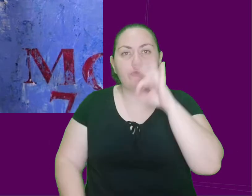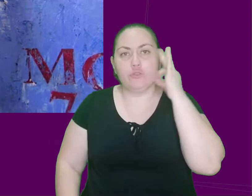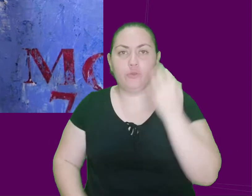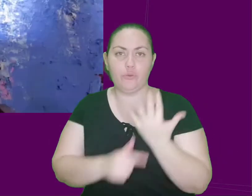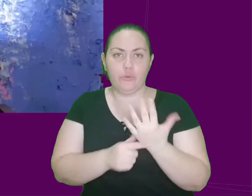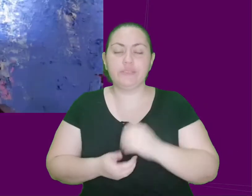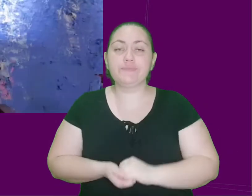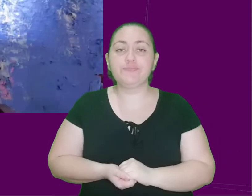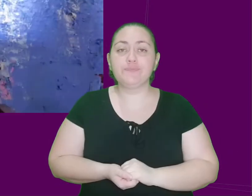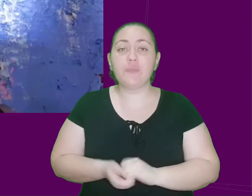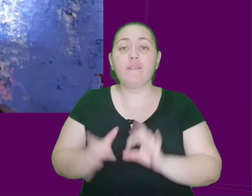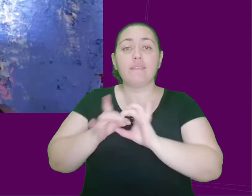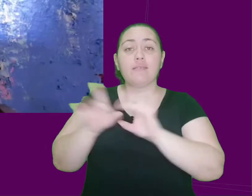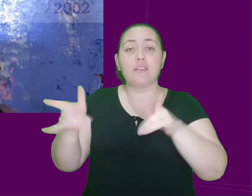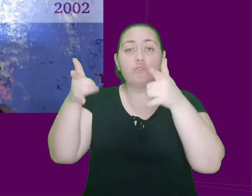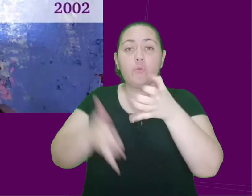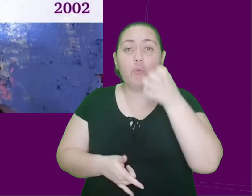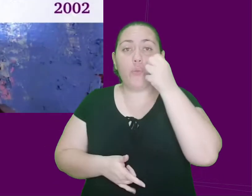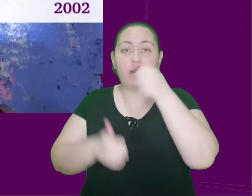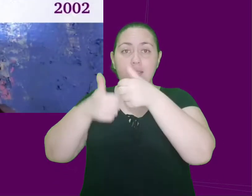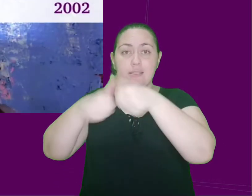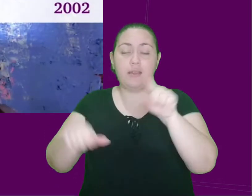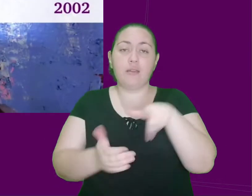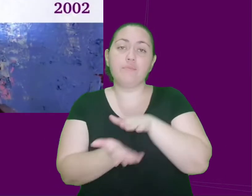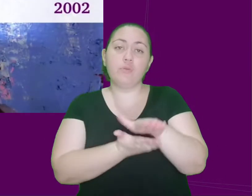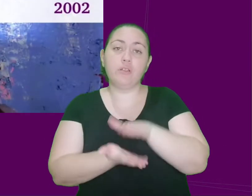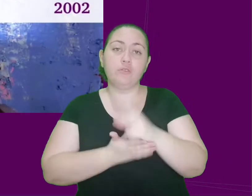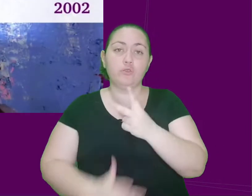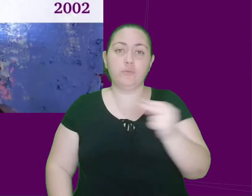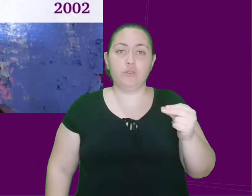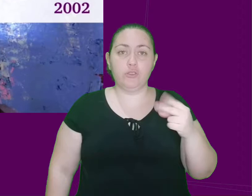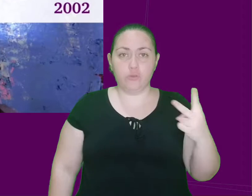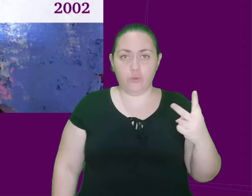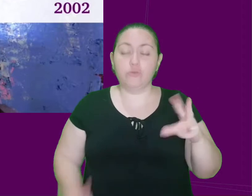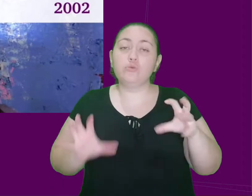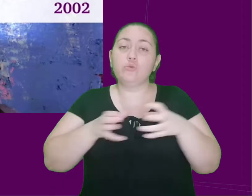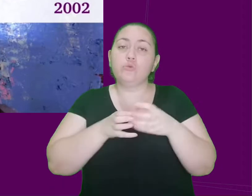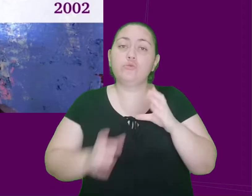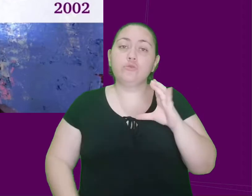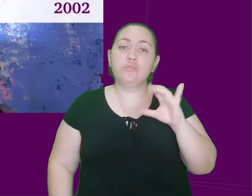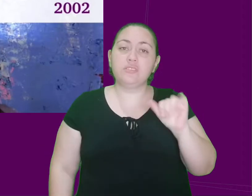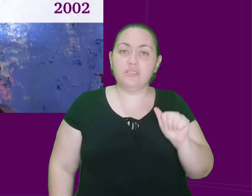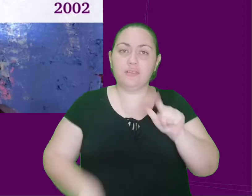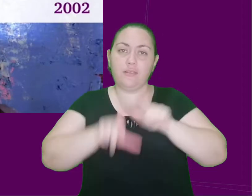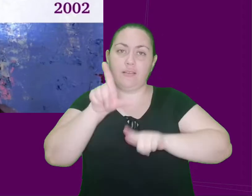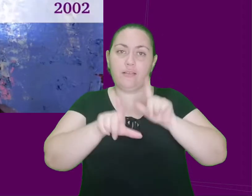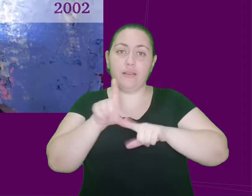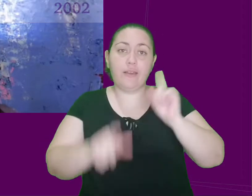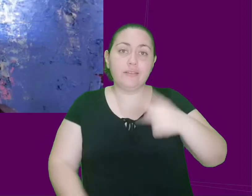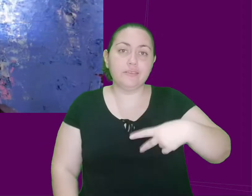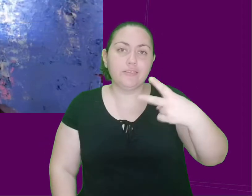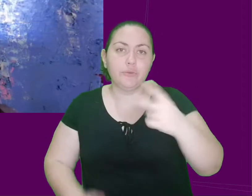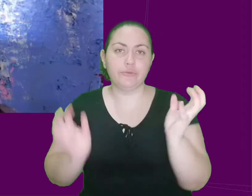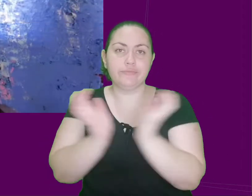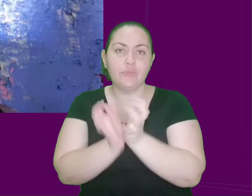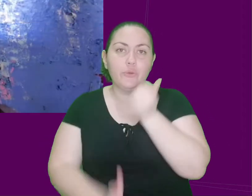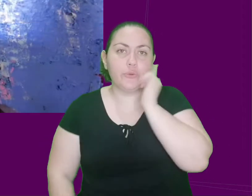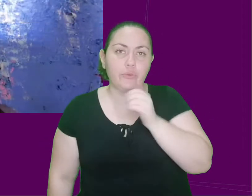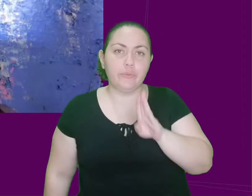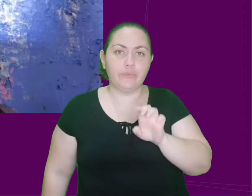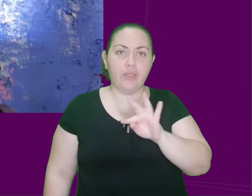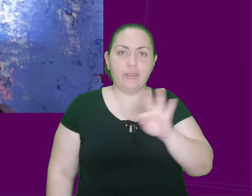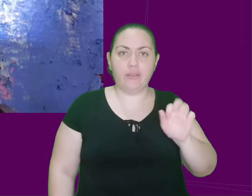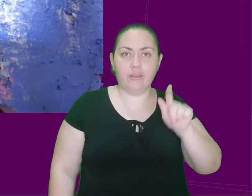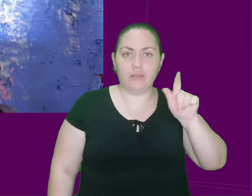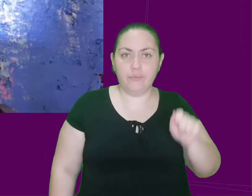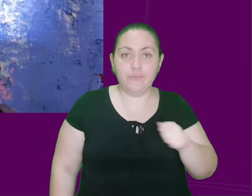da URGS. Deixe o Quarto Como Está foi publicado em 2002 pela Companhia das Letras, sendo a segunda coletânea de contos de